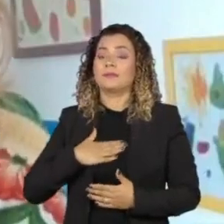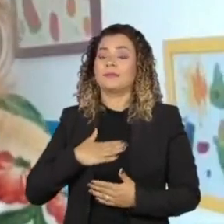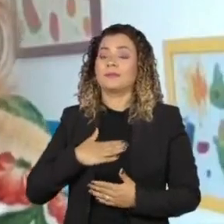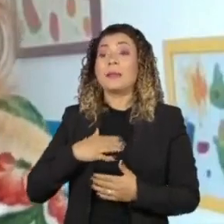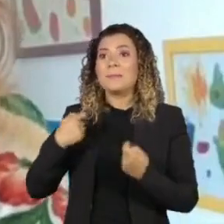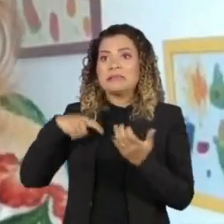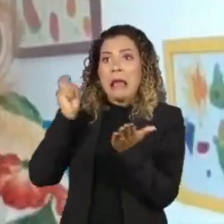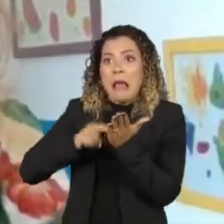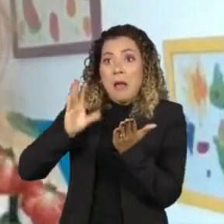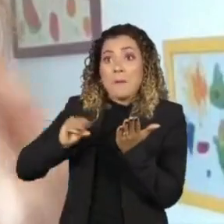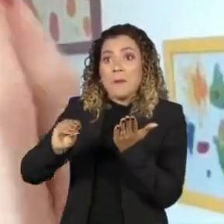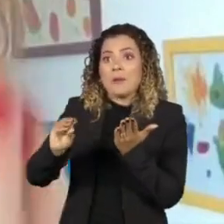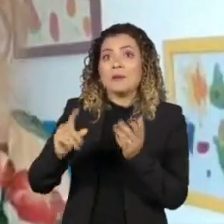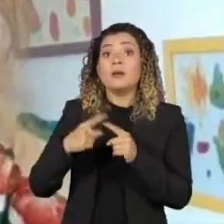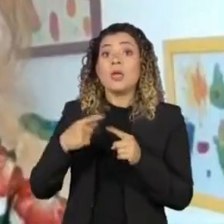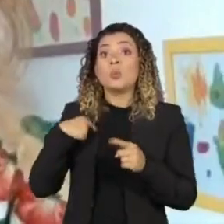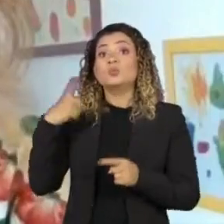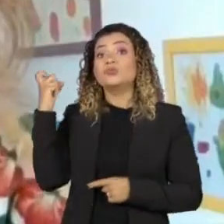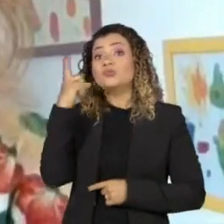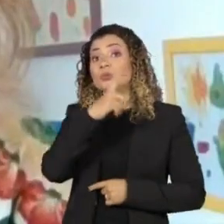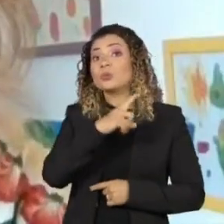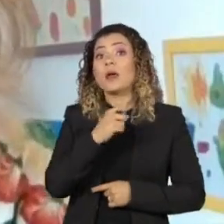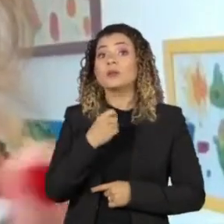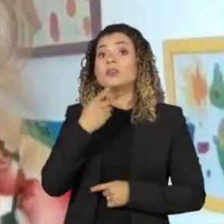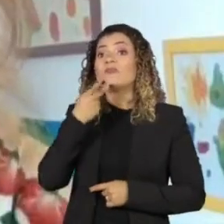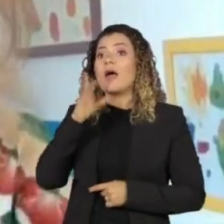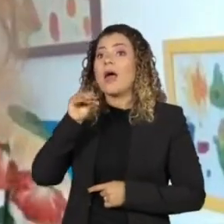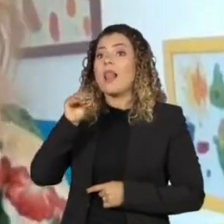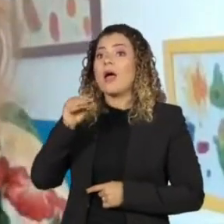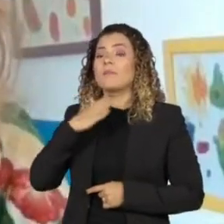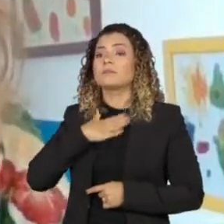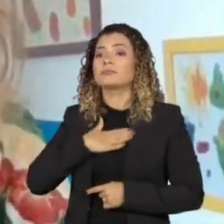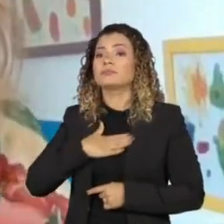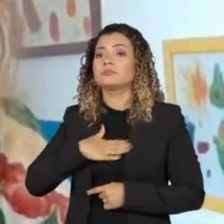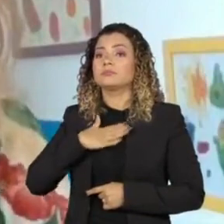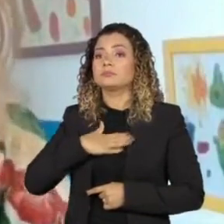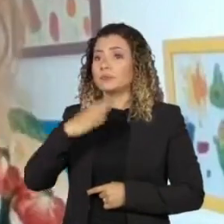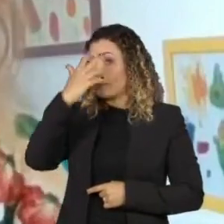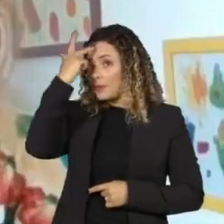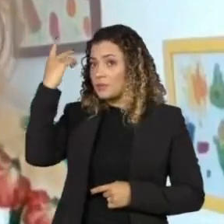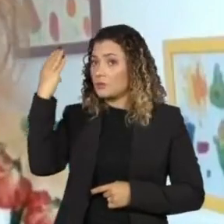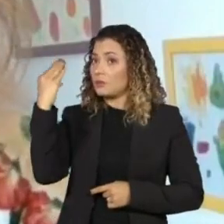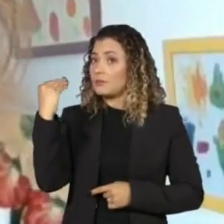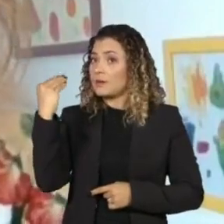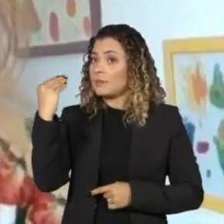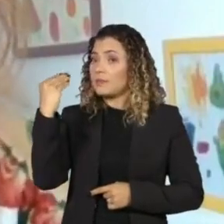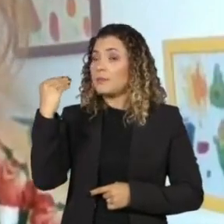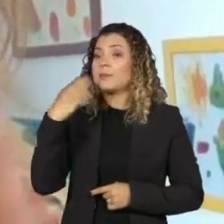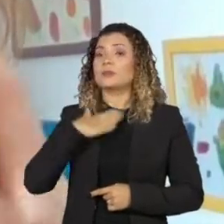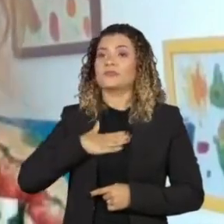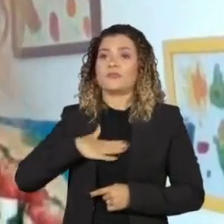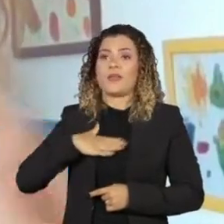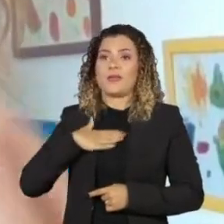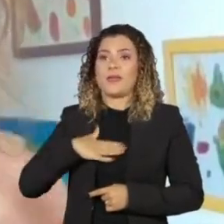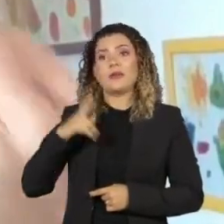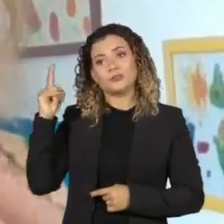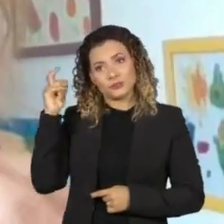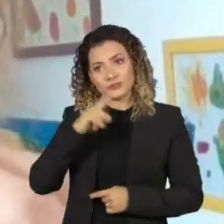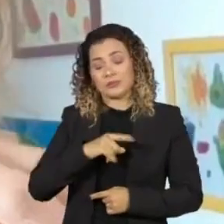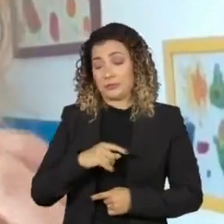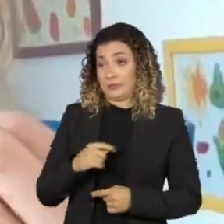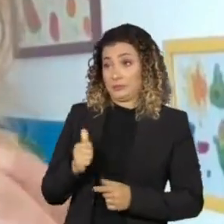áudios, como elas me contam que elas têm dificuldade quando elas estão ouvindo uma pessoa que fala muito devagar, porque isso